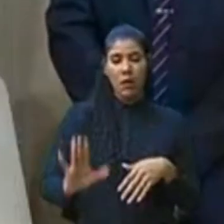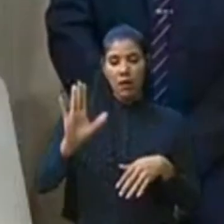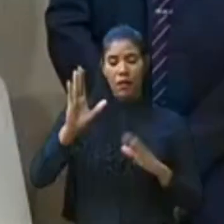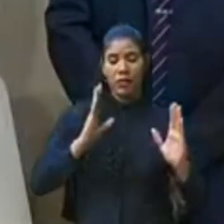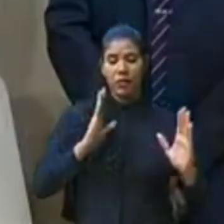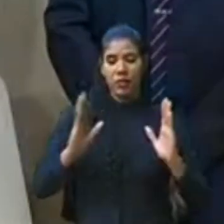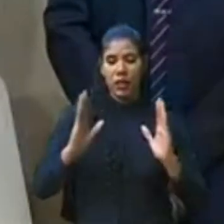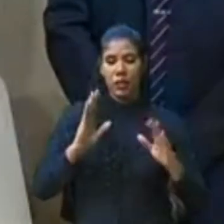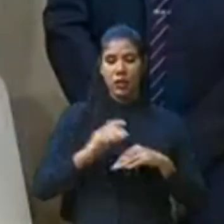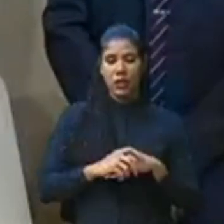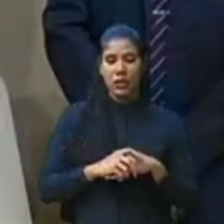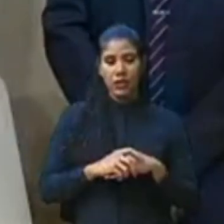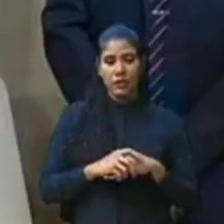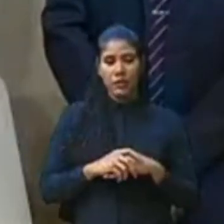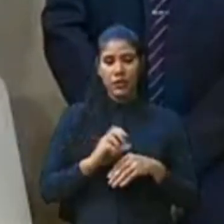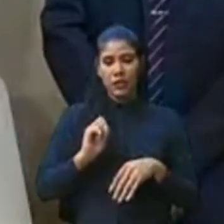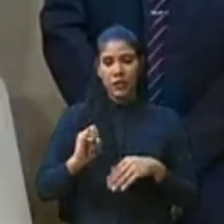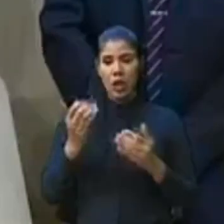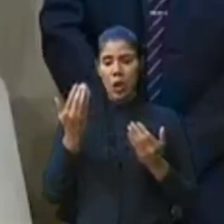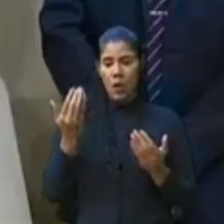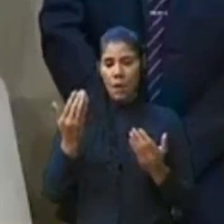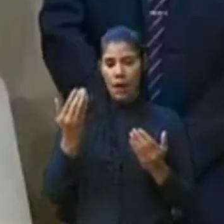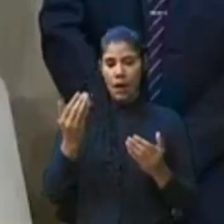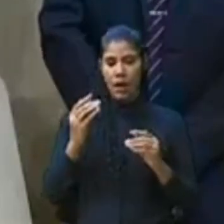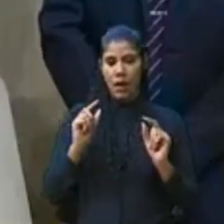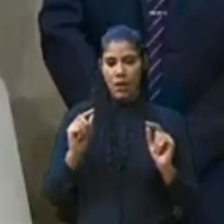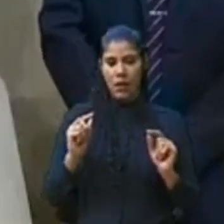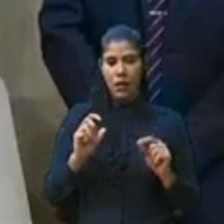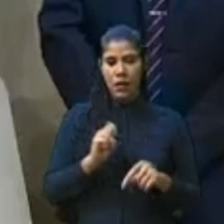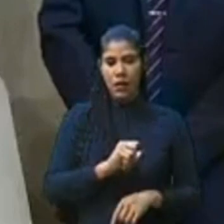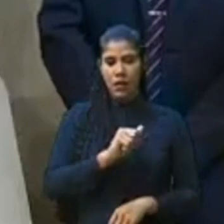se fosse assim, a gente compararia com uma salve